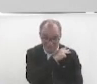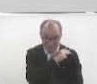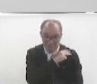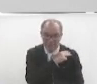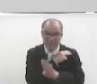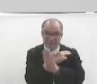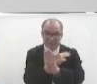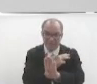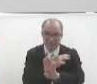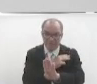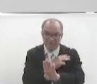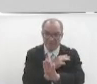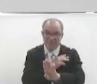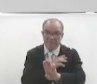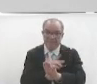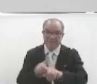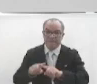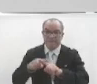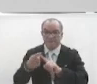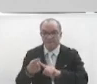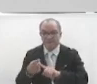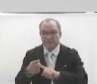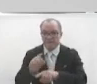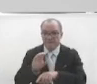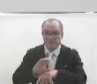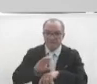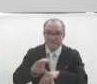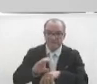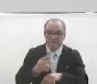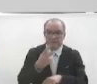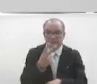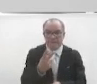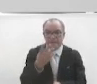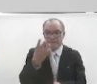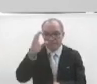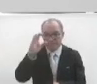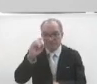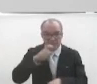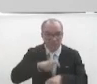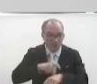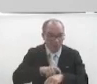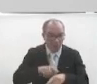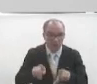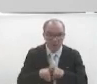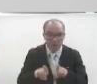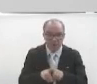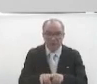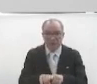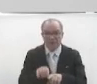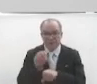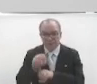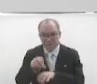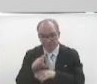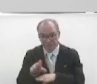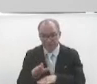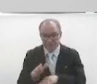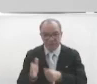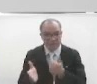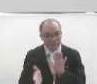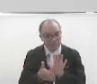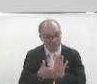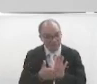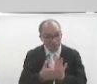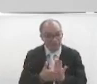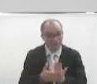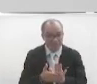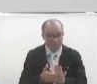requisito de classe anterior mais qualificação única de no mínimo 240 horas na área de educação conforme critérios